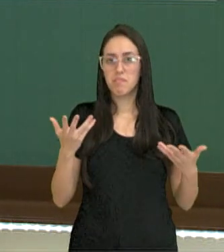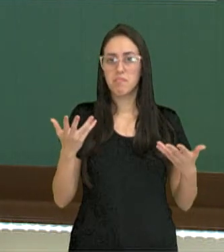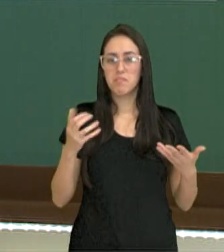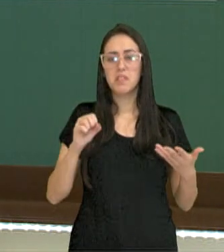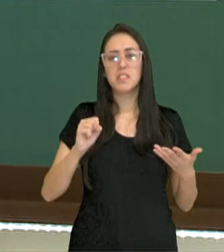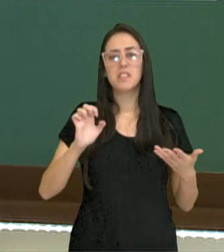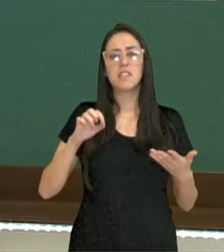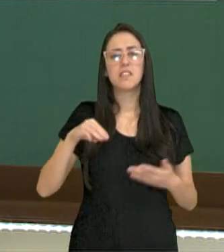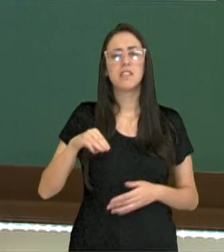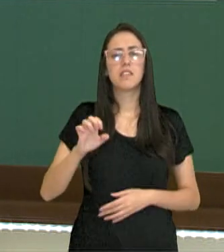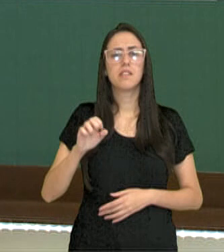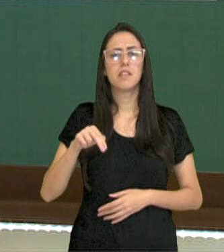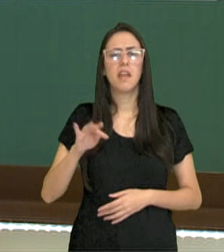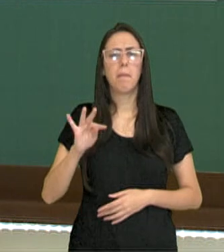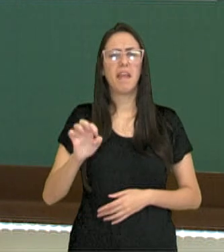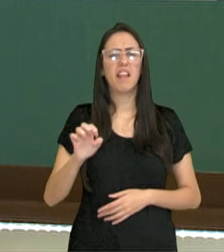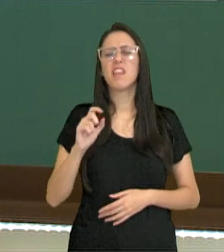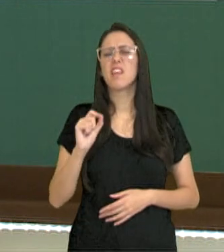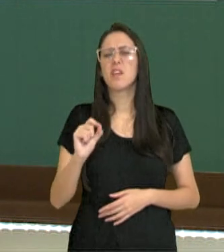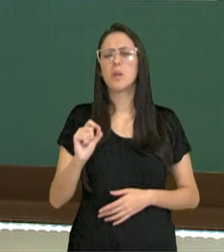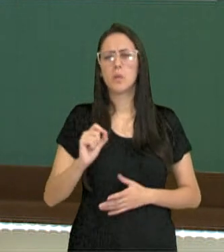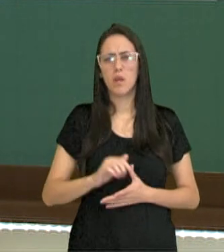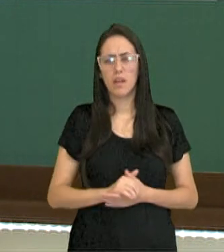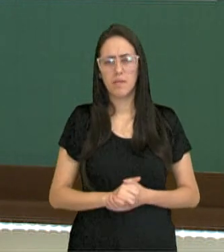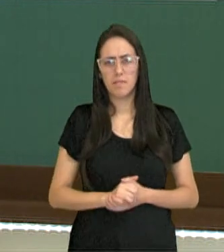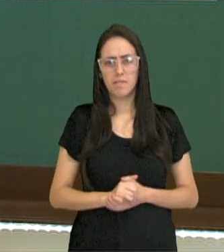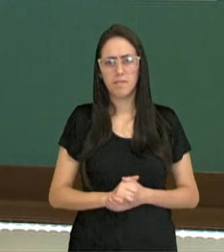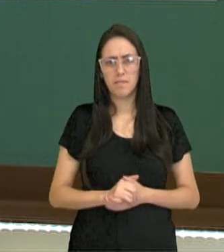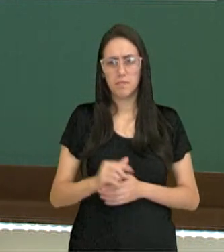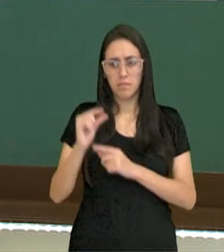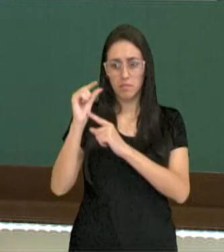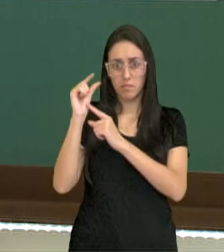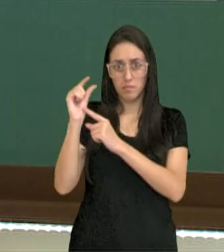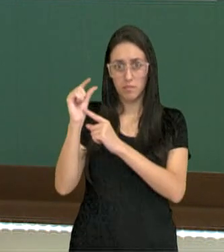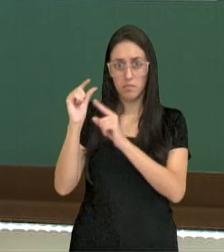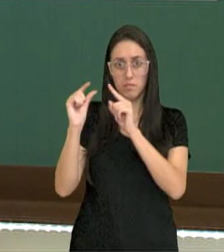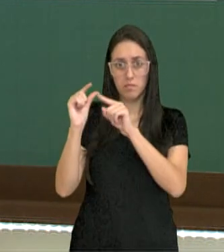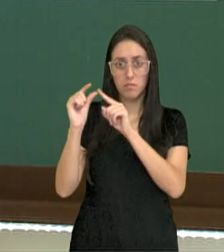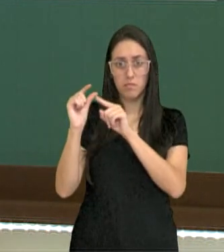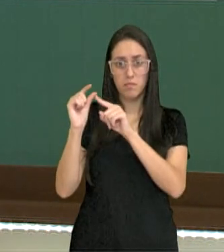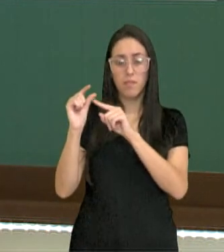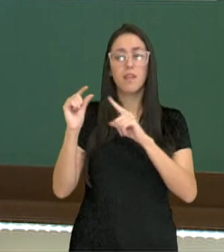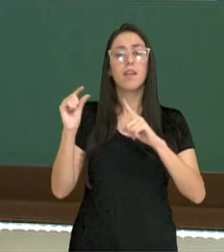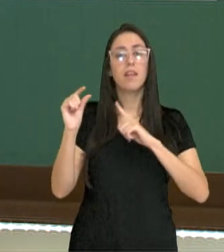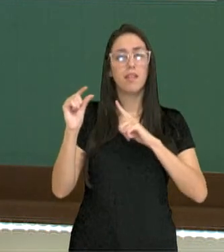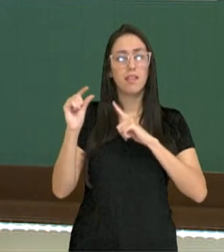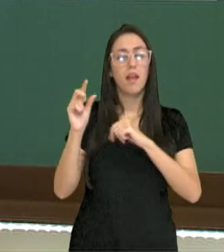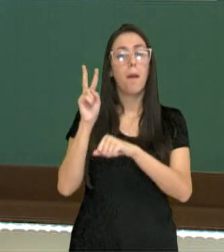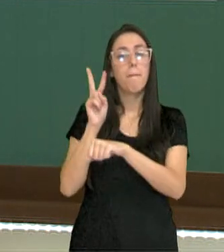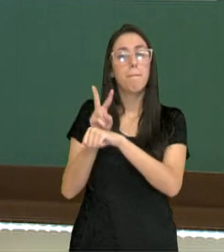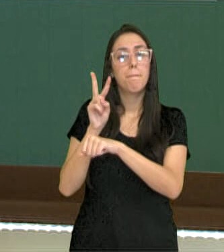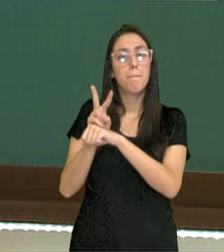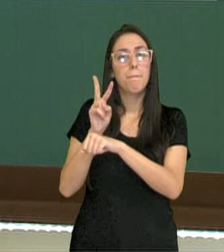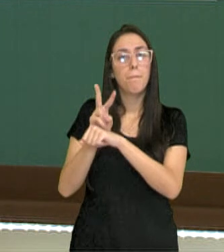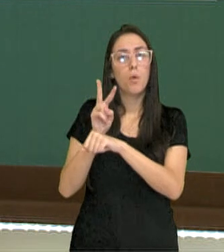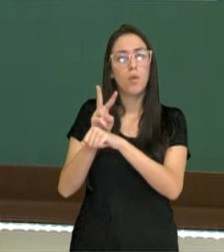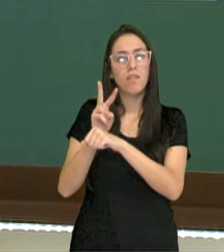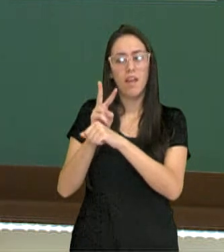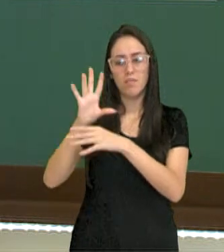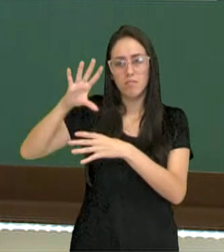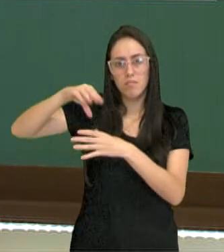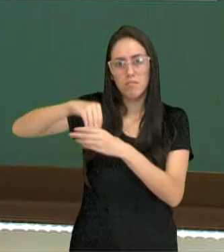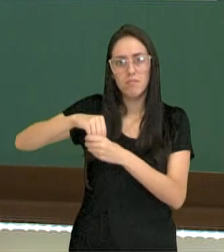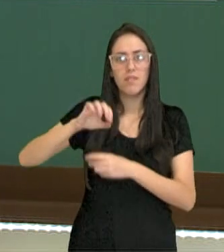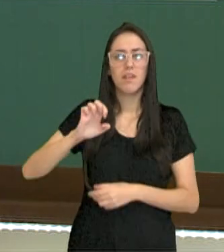é a função da semente para a planta? Então as sementes abrigam, protegem e nutrem o embrião,